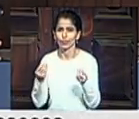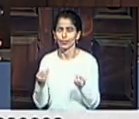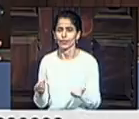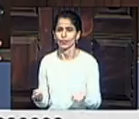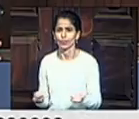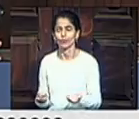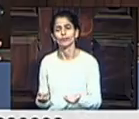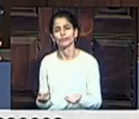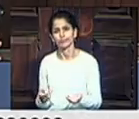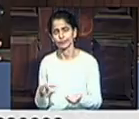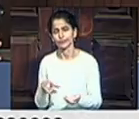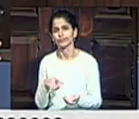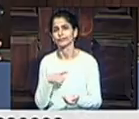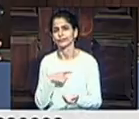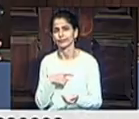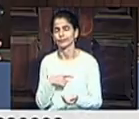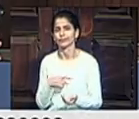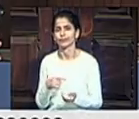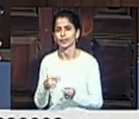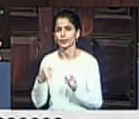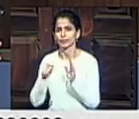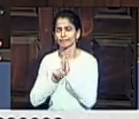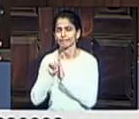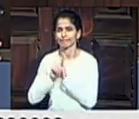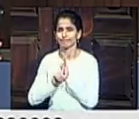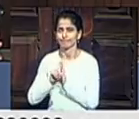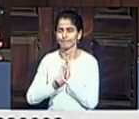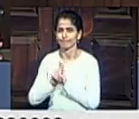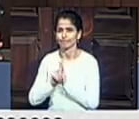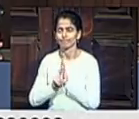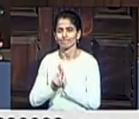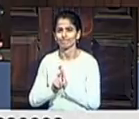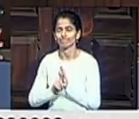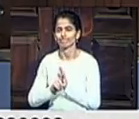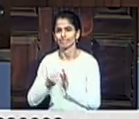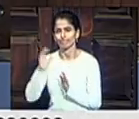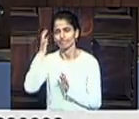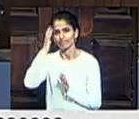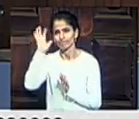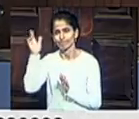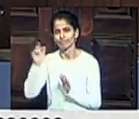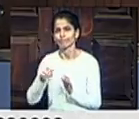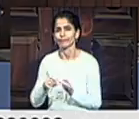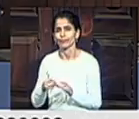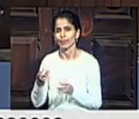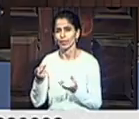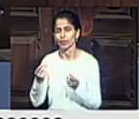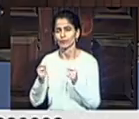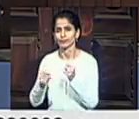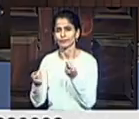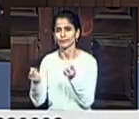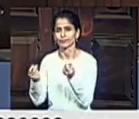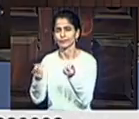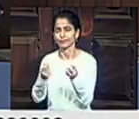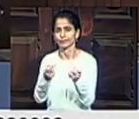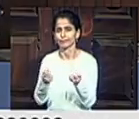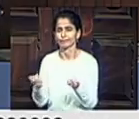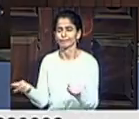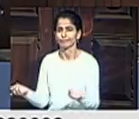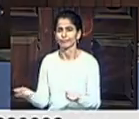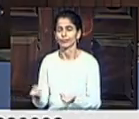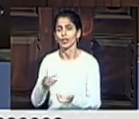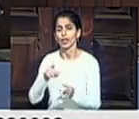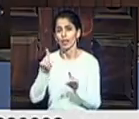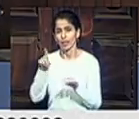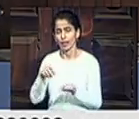são questões inalienáveis de qualquer cidadão. É o direito de